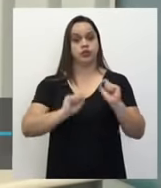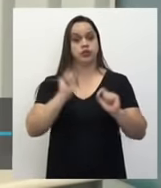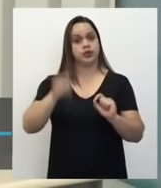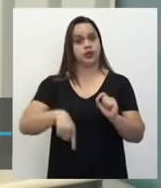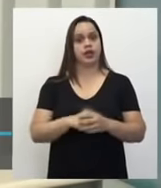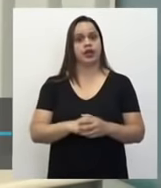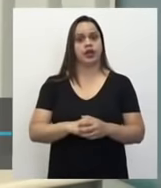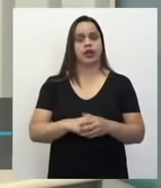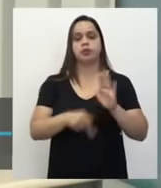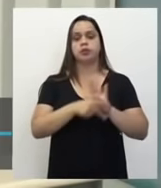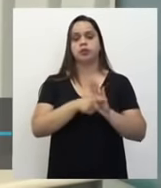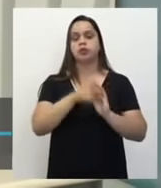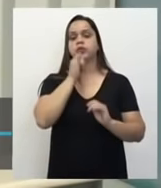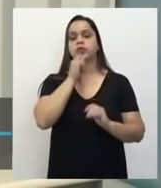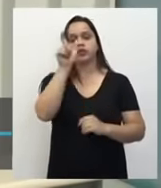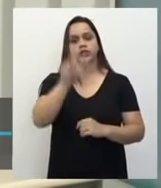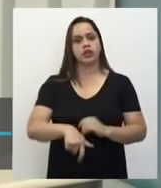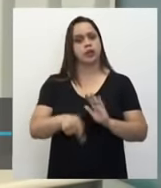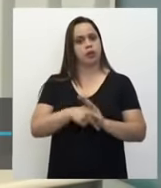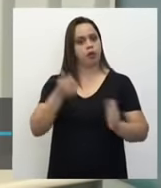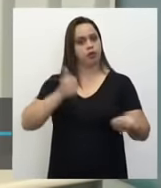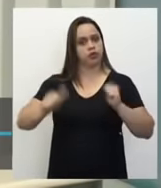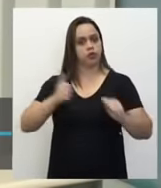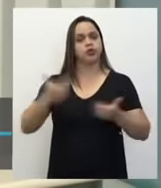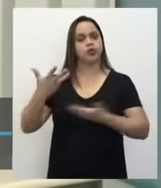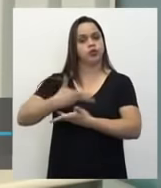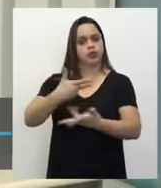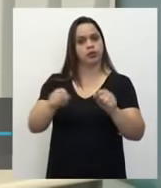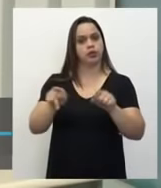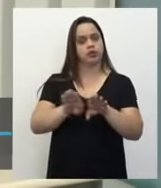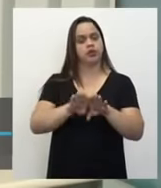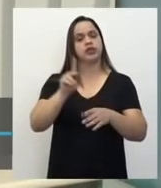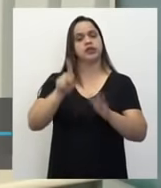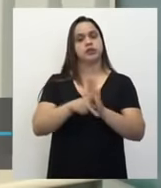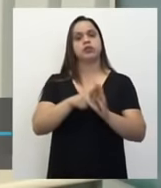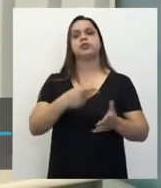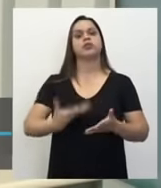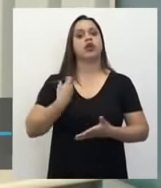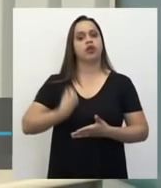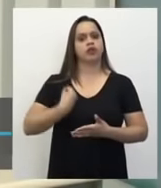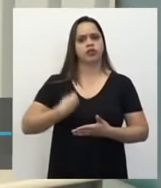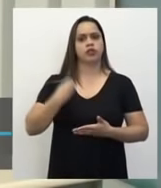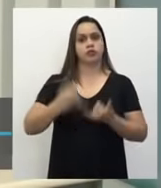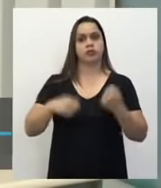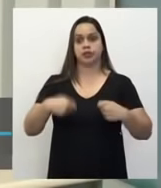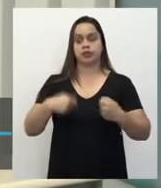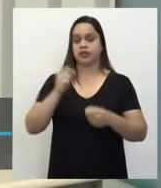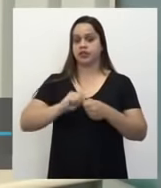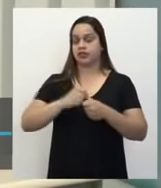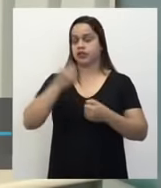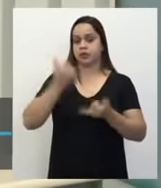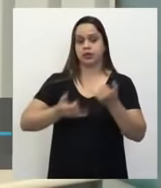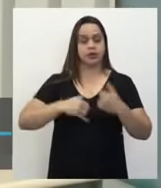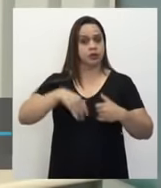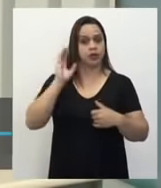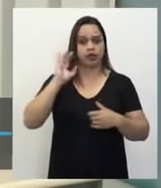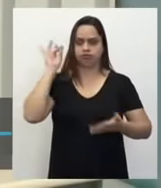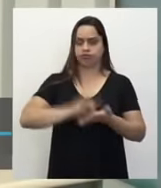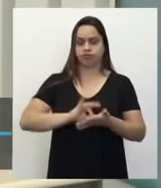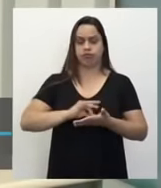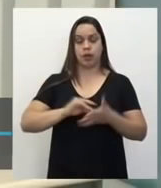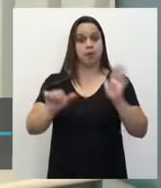Você é ator e foi chamado para ser um salva-vidas. Você tem que fazer aquilo parecer o mais real possível. Então, você tem que criar empatia. Primeiro,